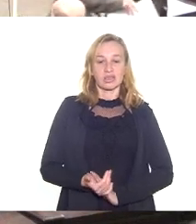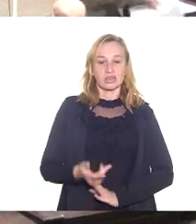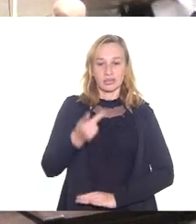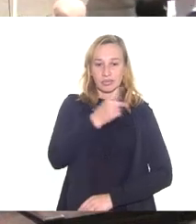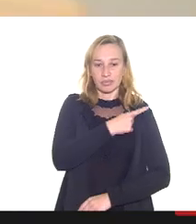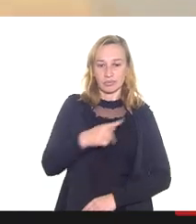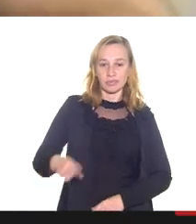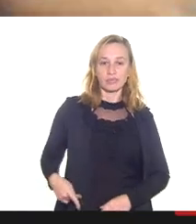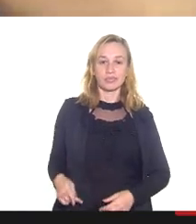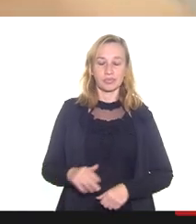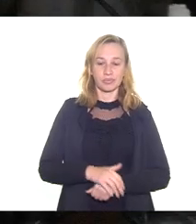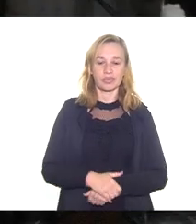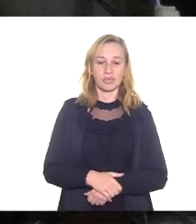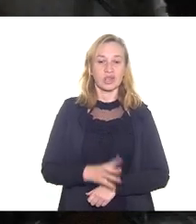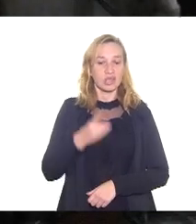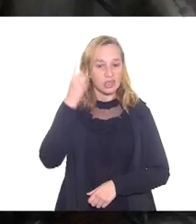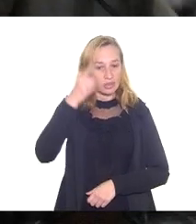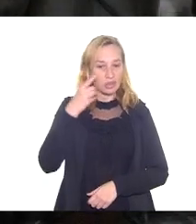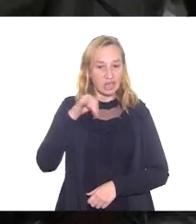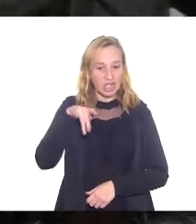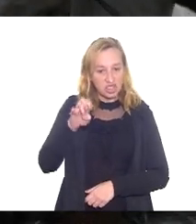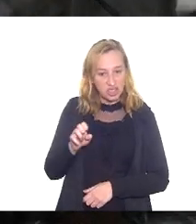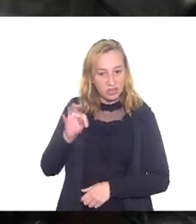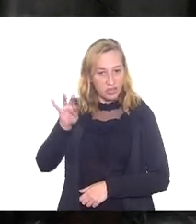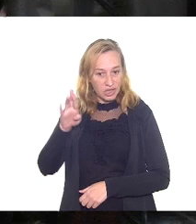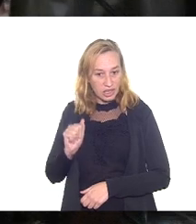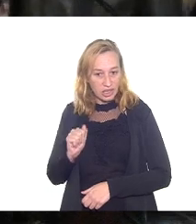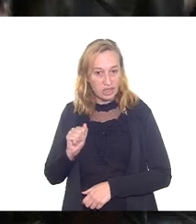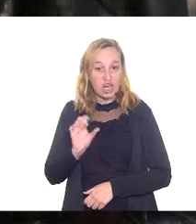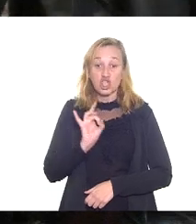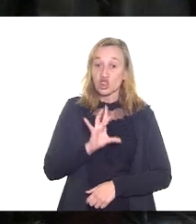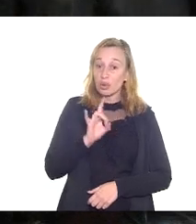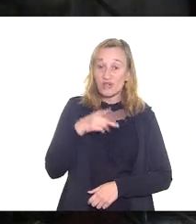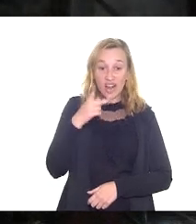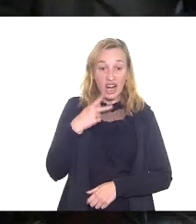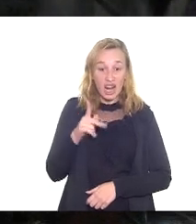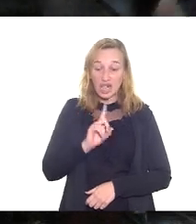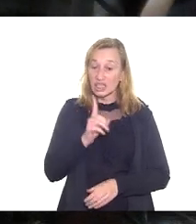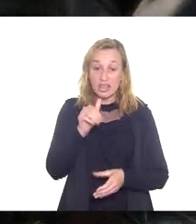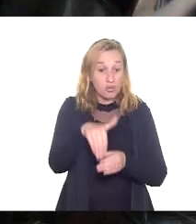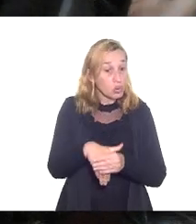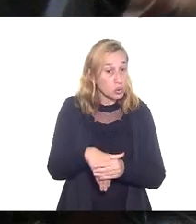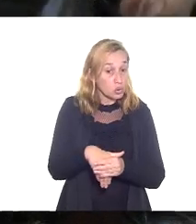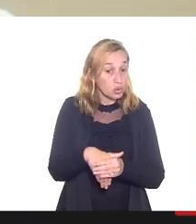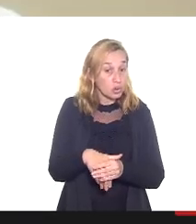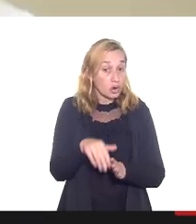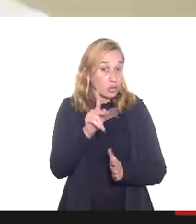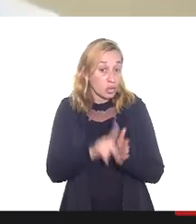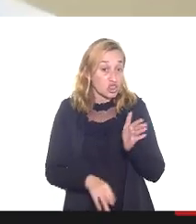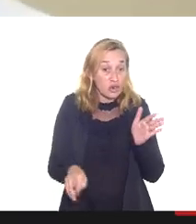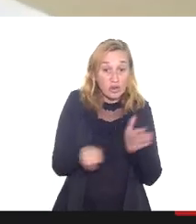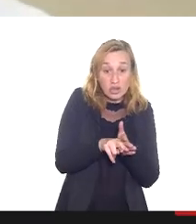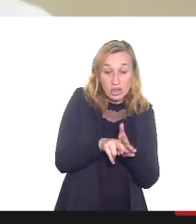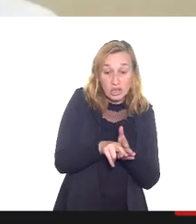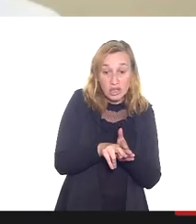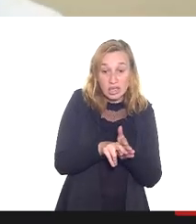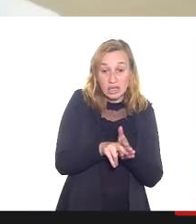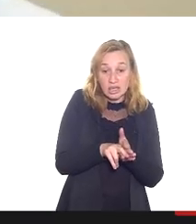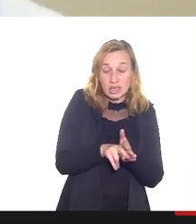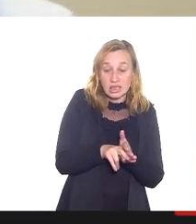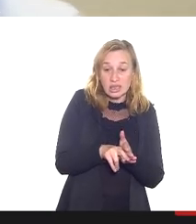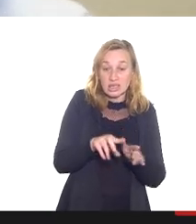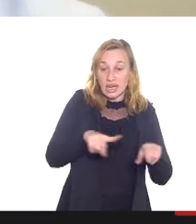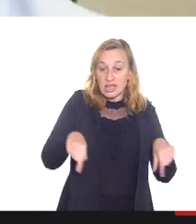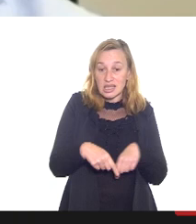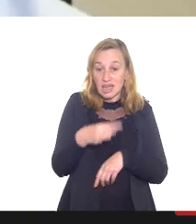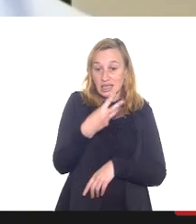Presidente. Deputado Alexandre Freitas. Só dizer que a gente ainda nem votou o projeto de resolução da sala 311 e